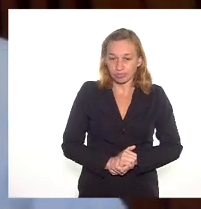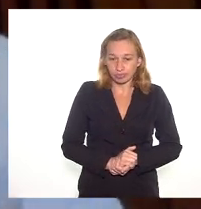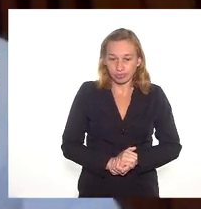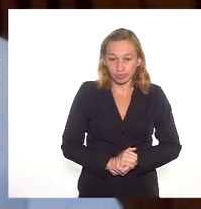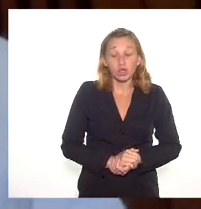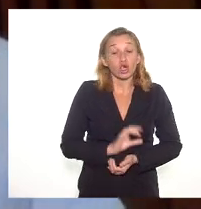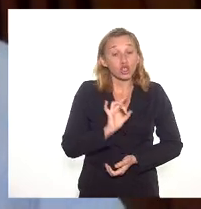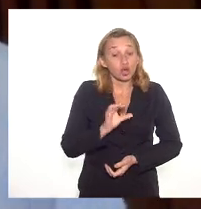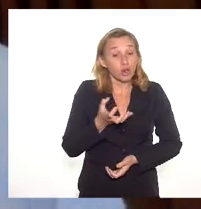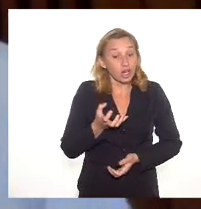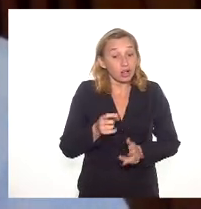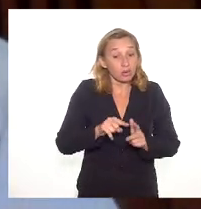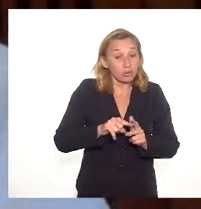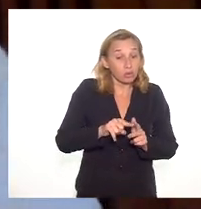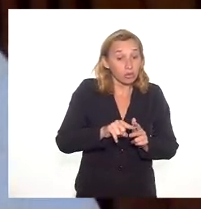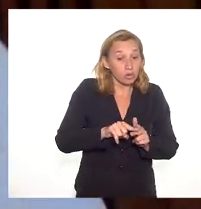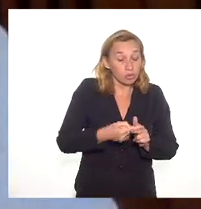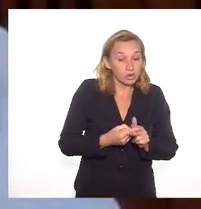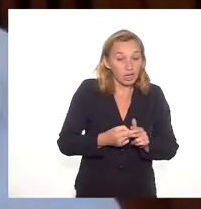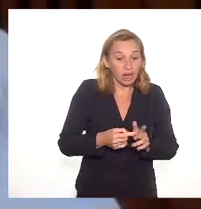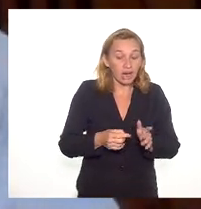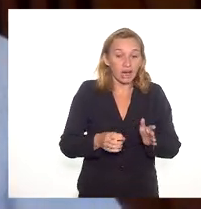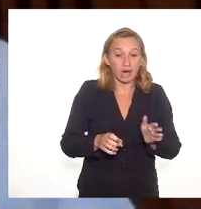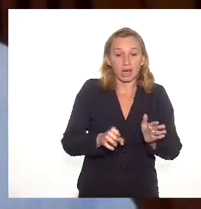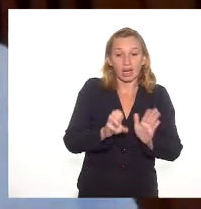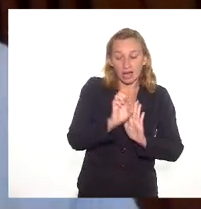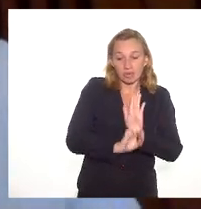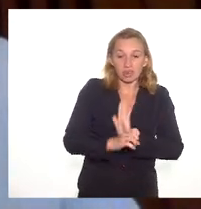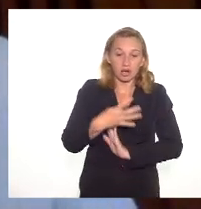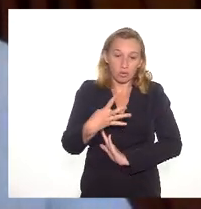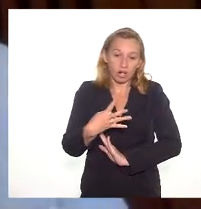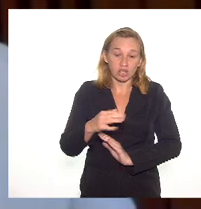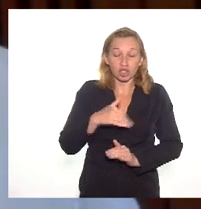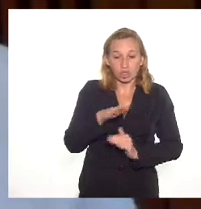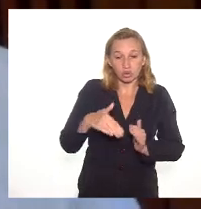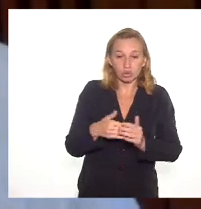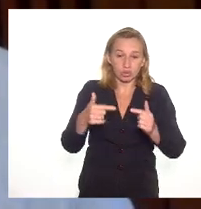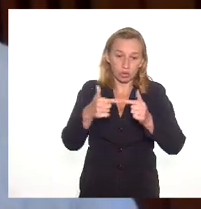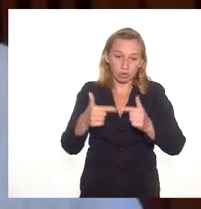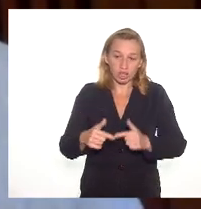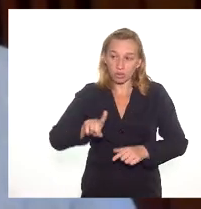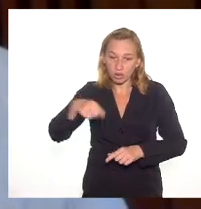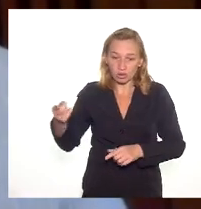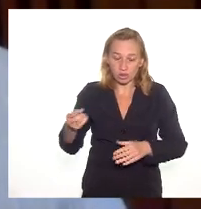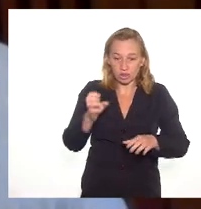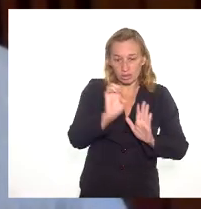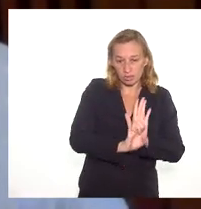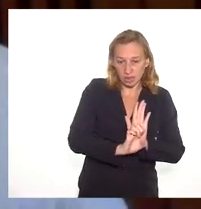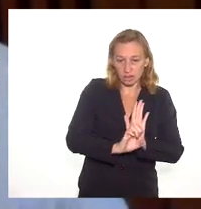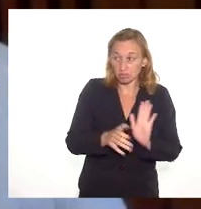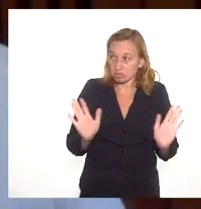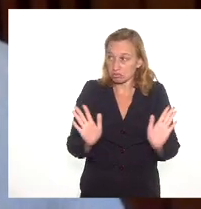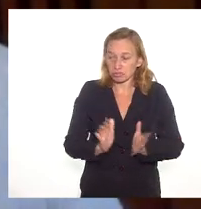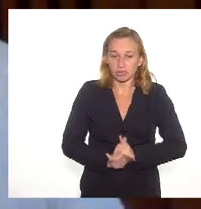Eu só quero mudar a emenda 4, se todos concordarem com as emendas, que é o Poder Executivo regulamentará essa lei.